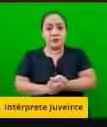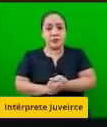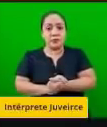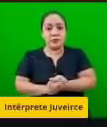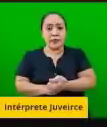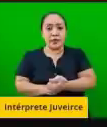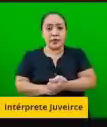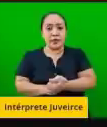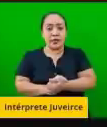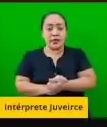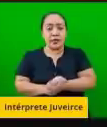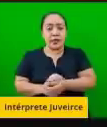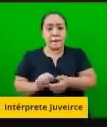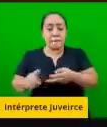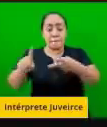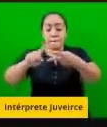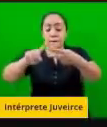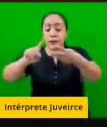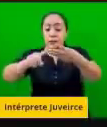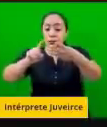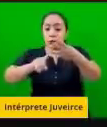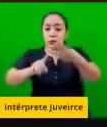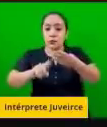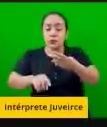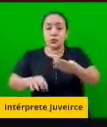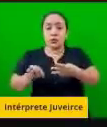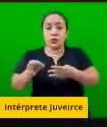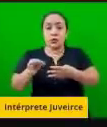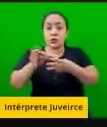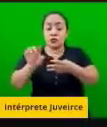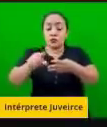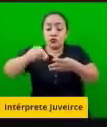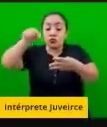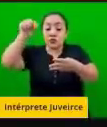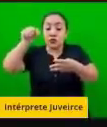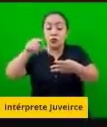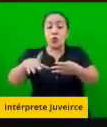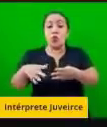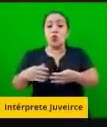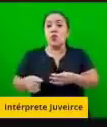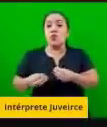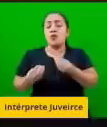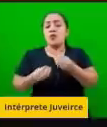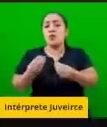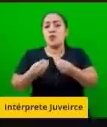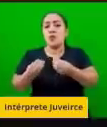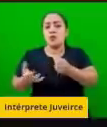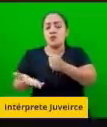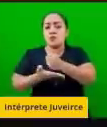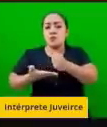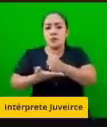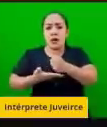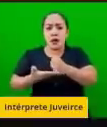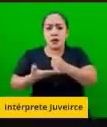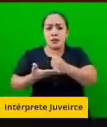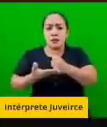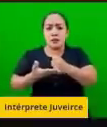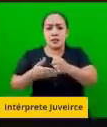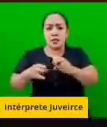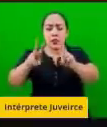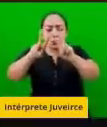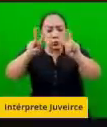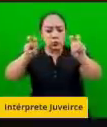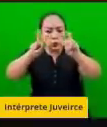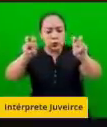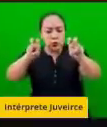A primeira etapa é a escolha desse texto base e, posteriormente, a escrita do enunciado e das